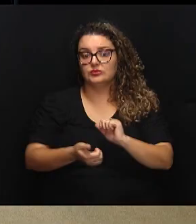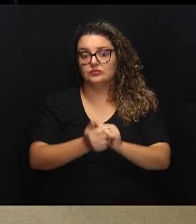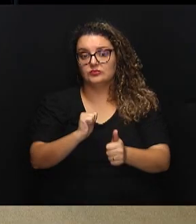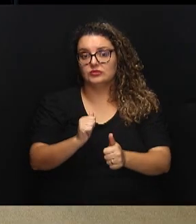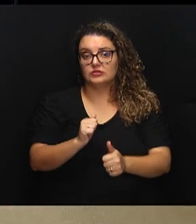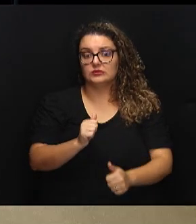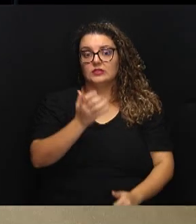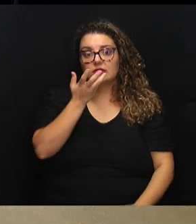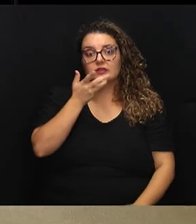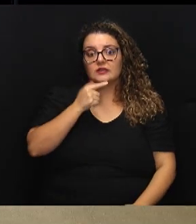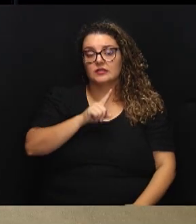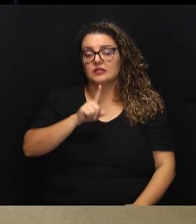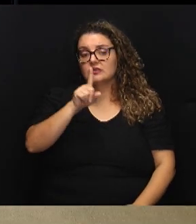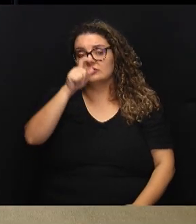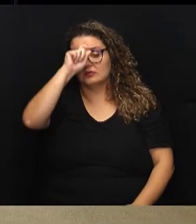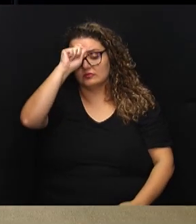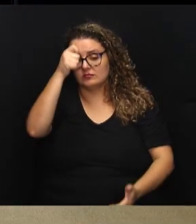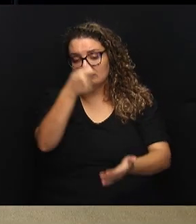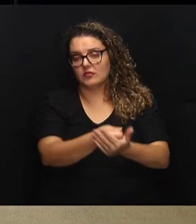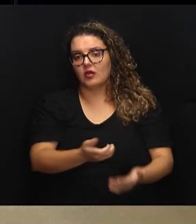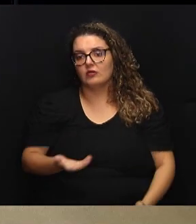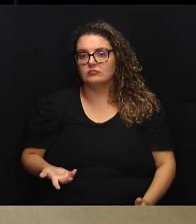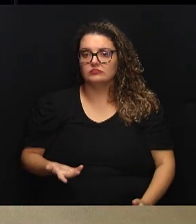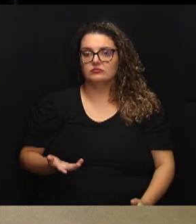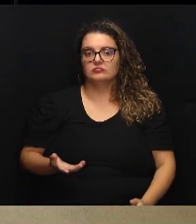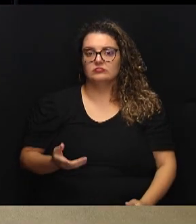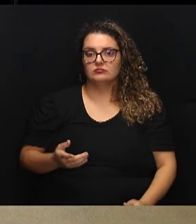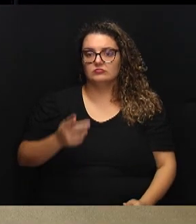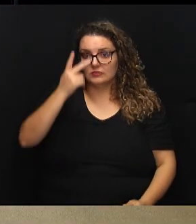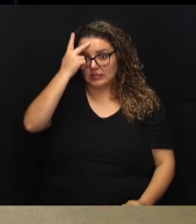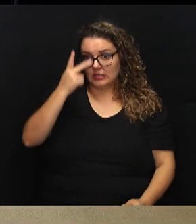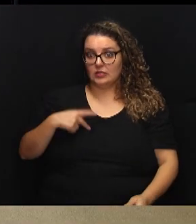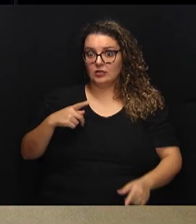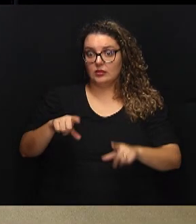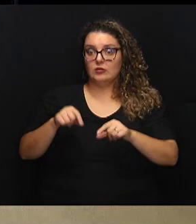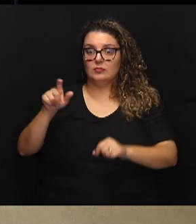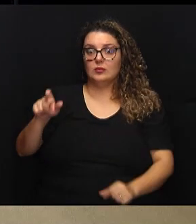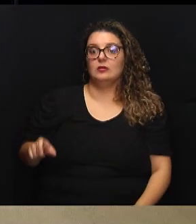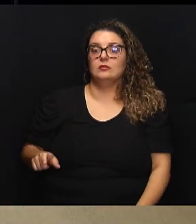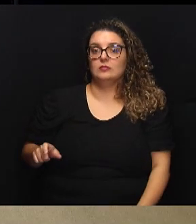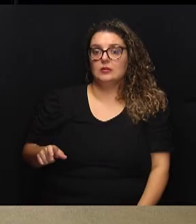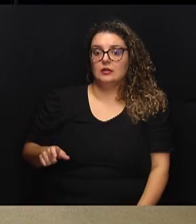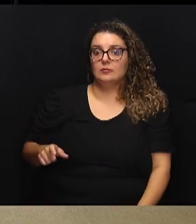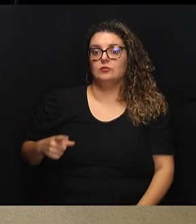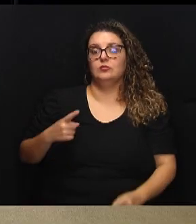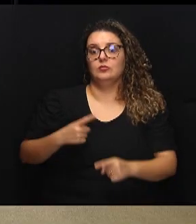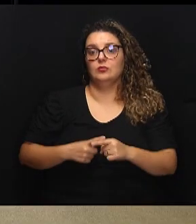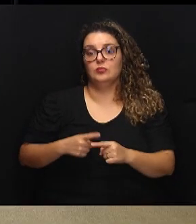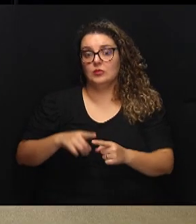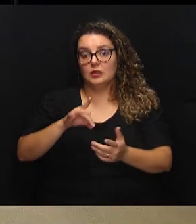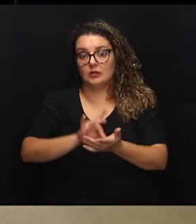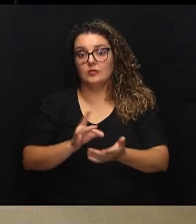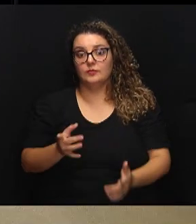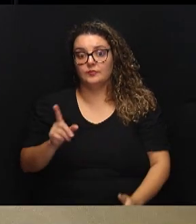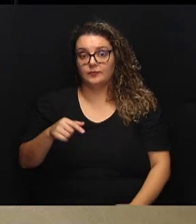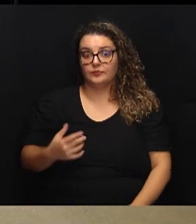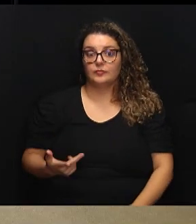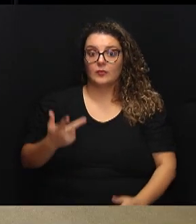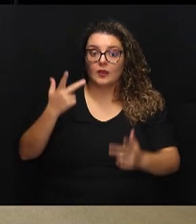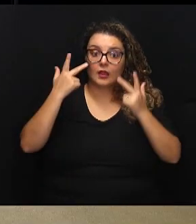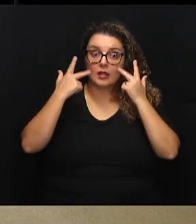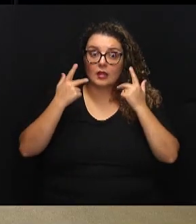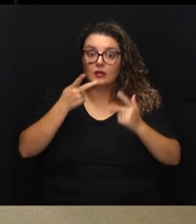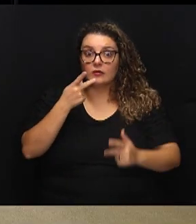sem impor nas próprias escolhas daquele ser. Porque, na verdade, é natural, a gente falou